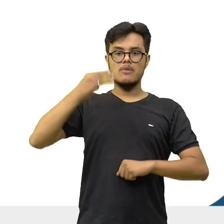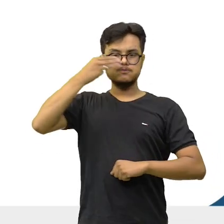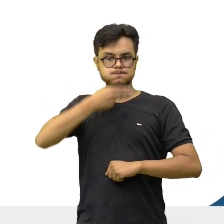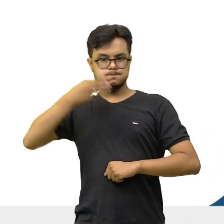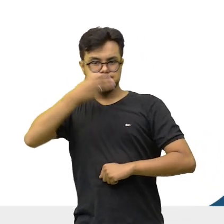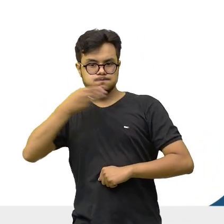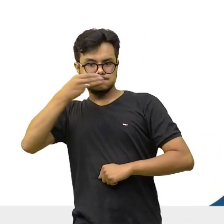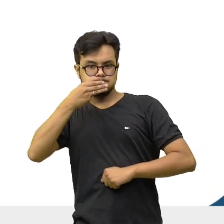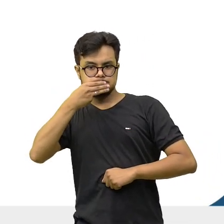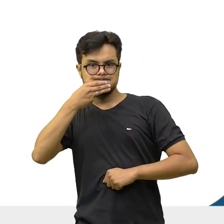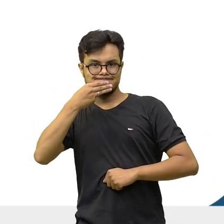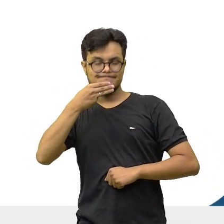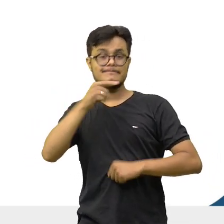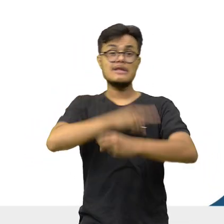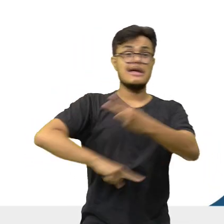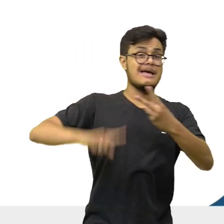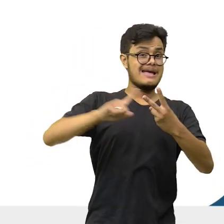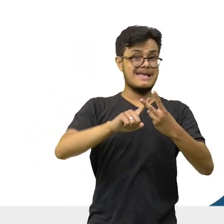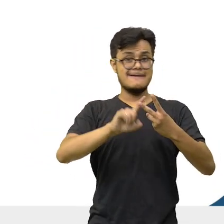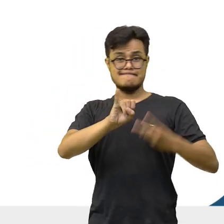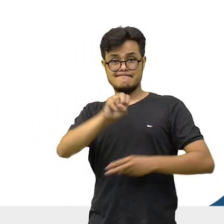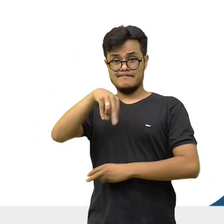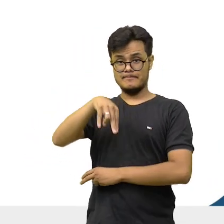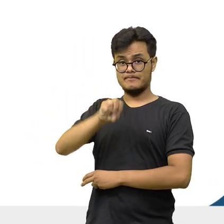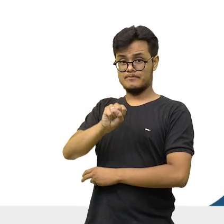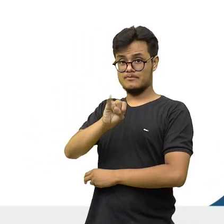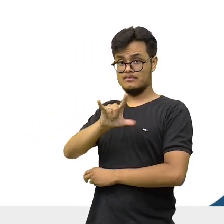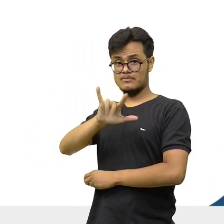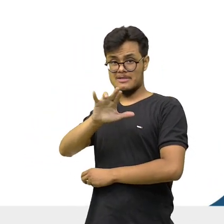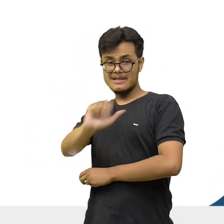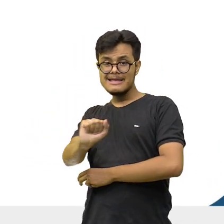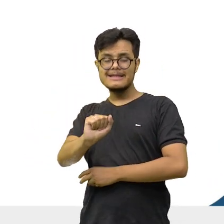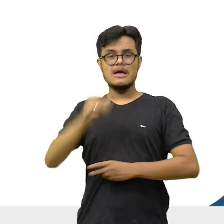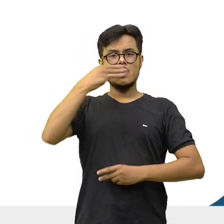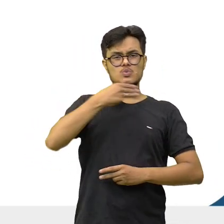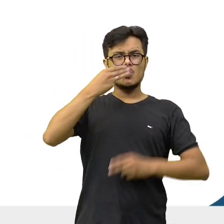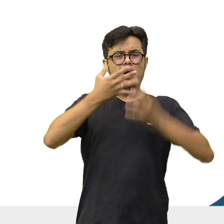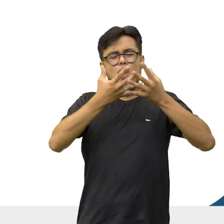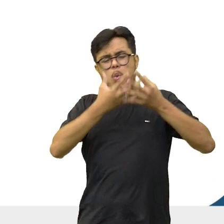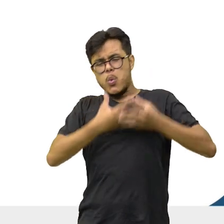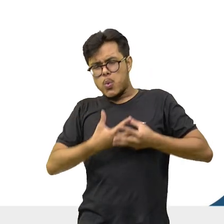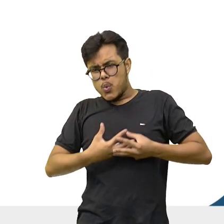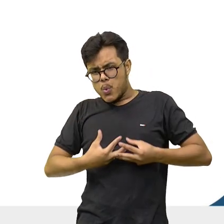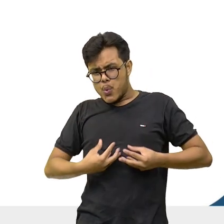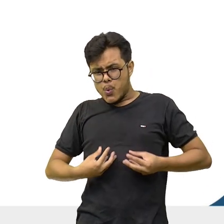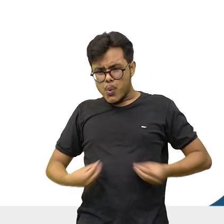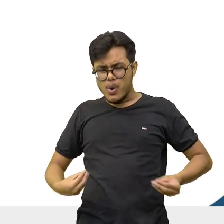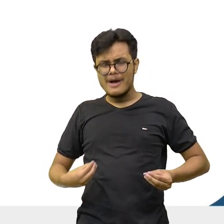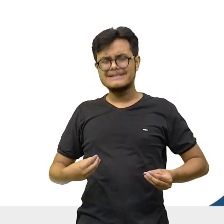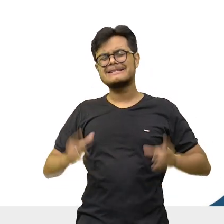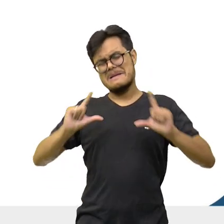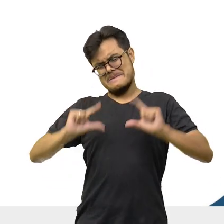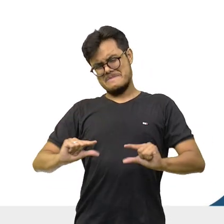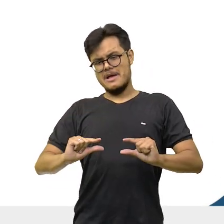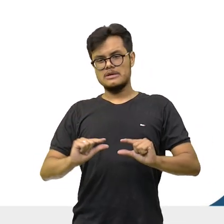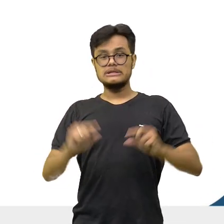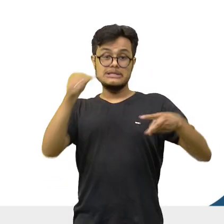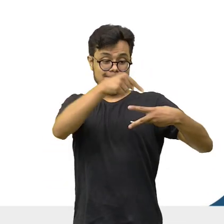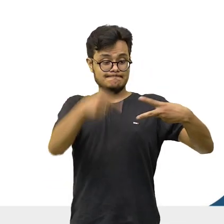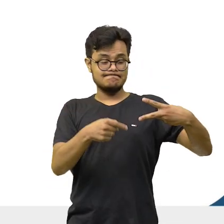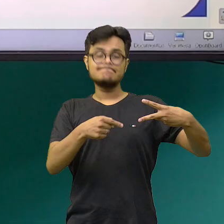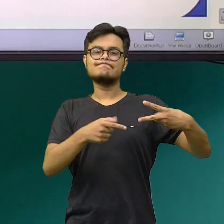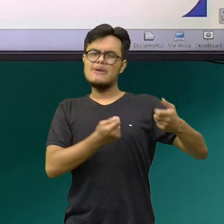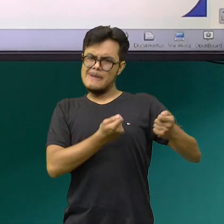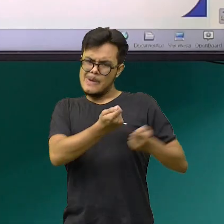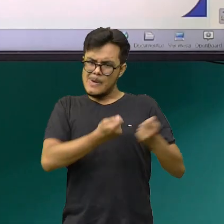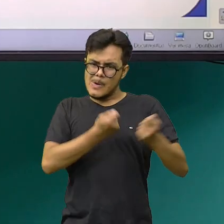Insulina diminui glicose no sangue. Então, eles são potentes